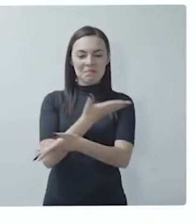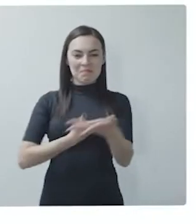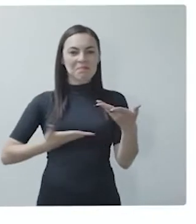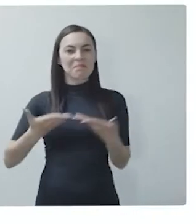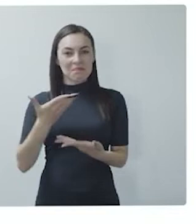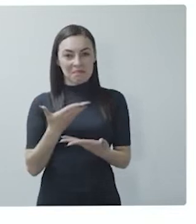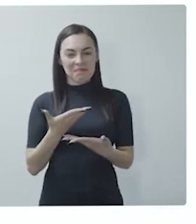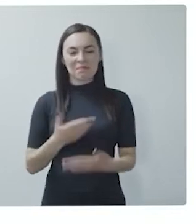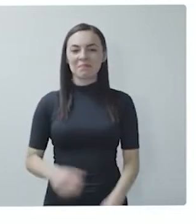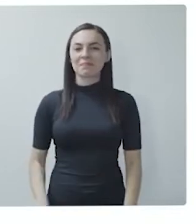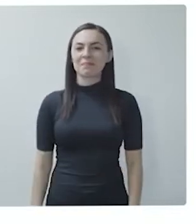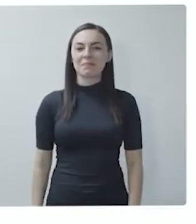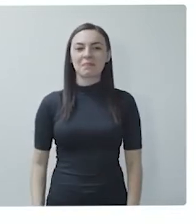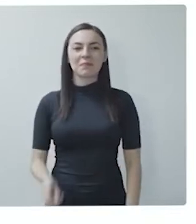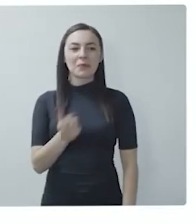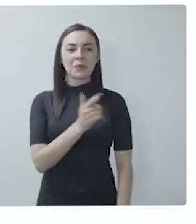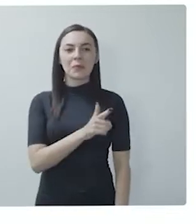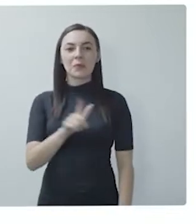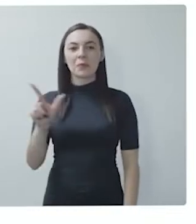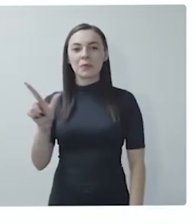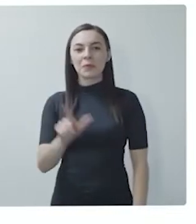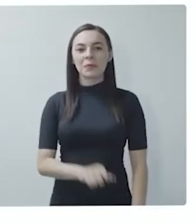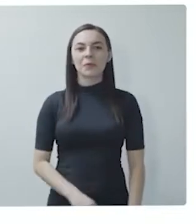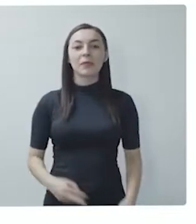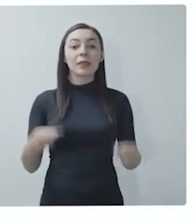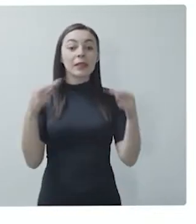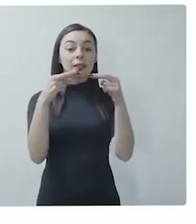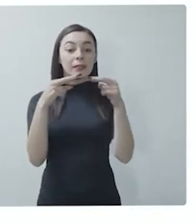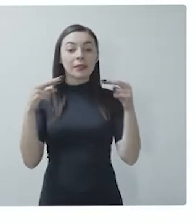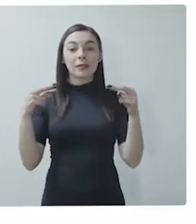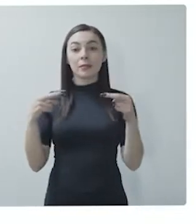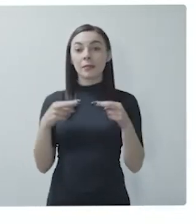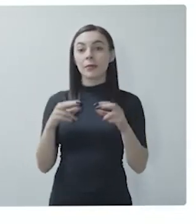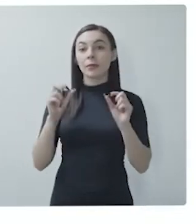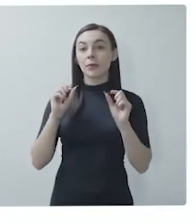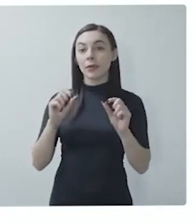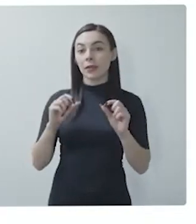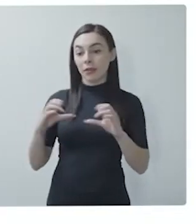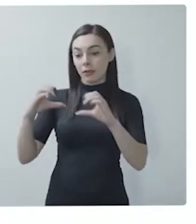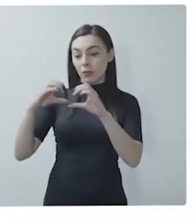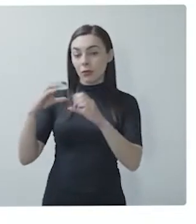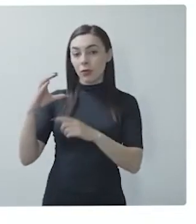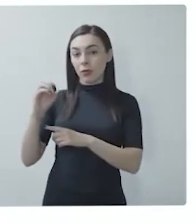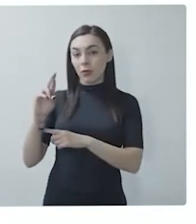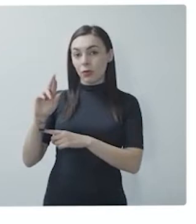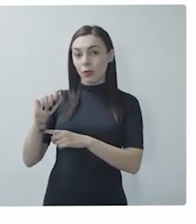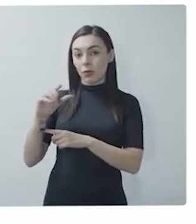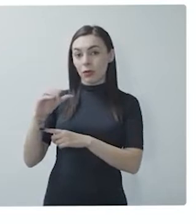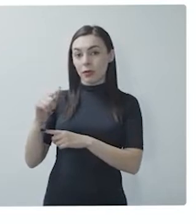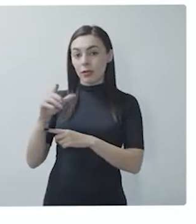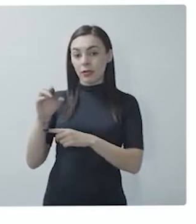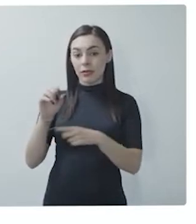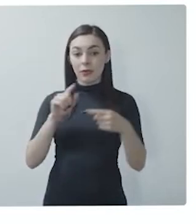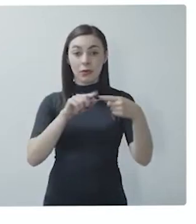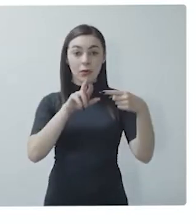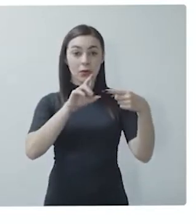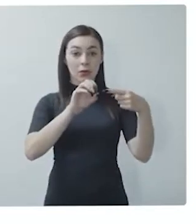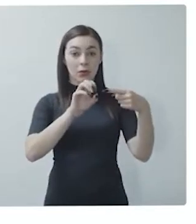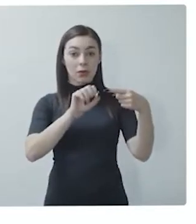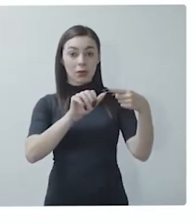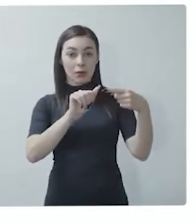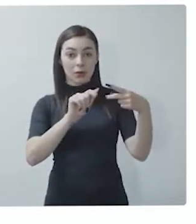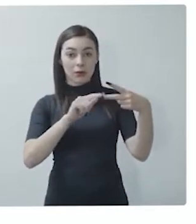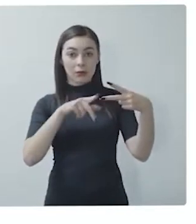lá. Próximo. O que rima com coração? É rosa,